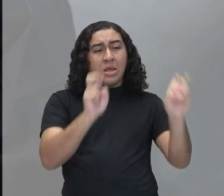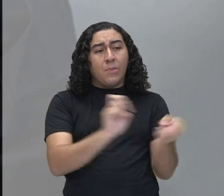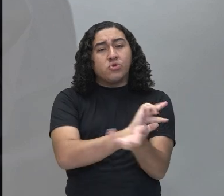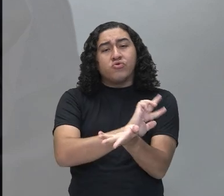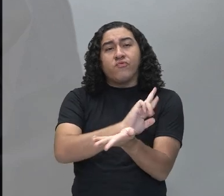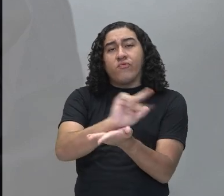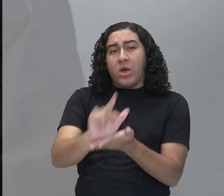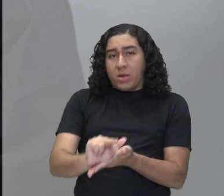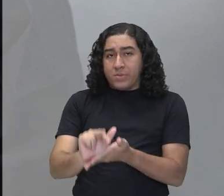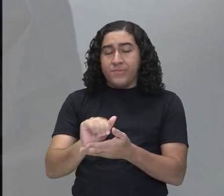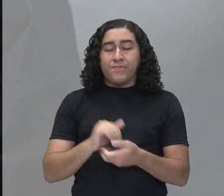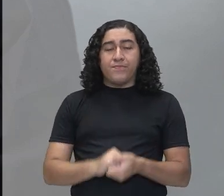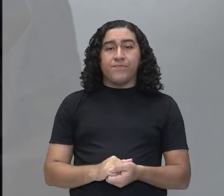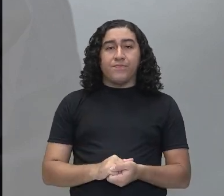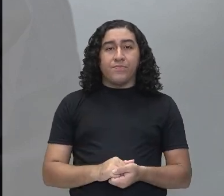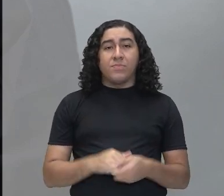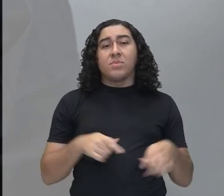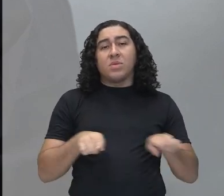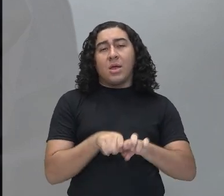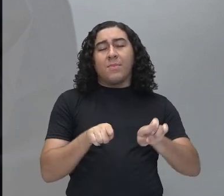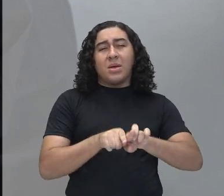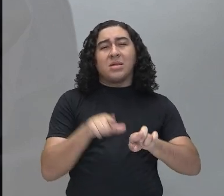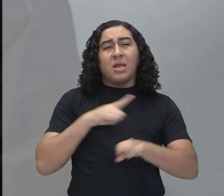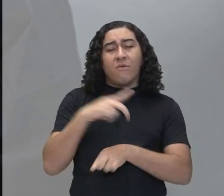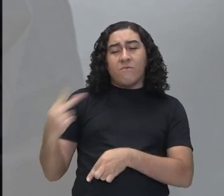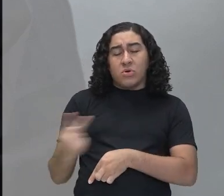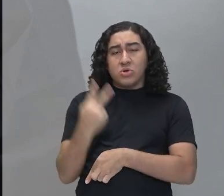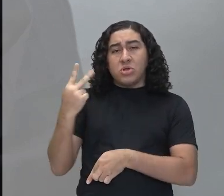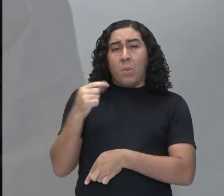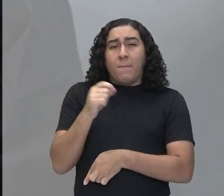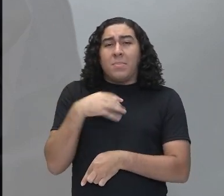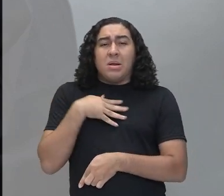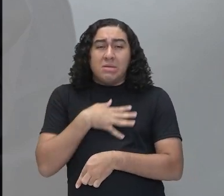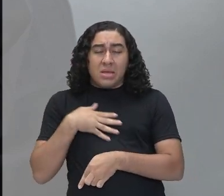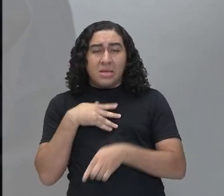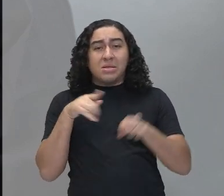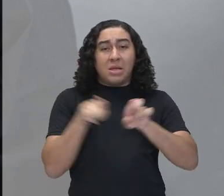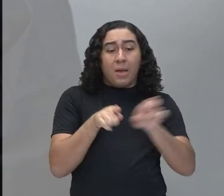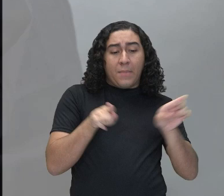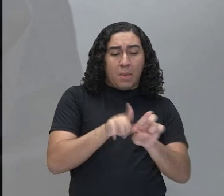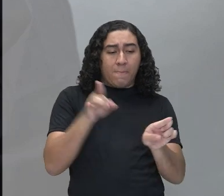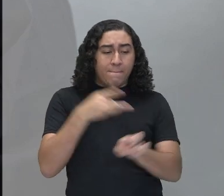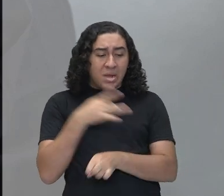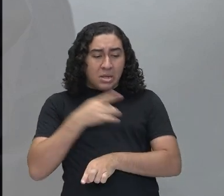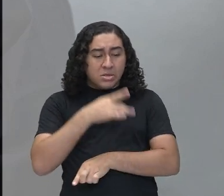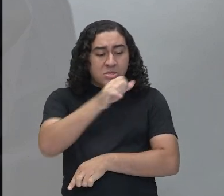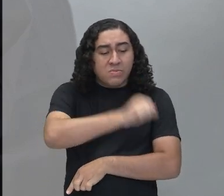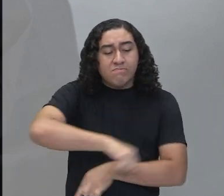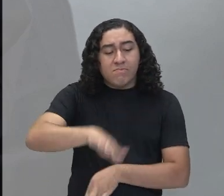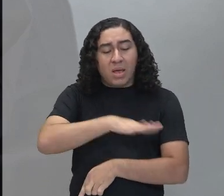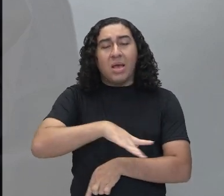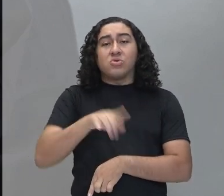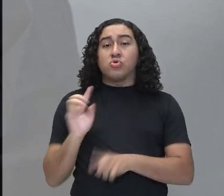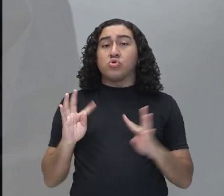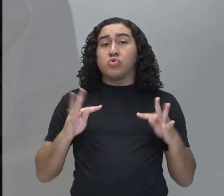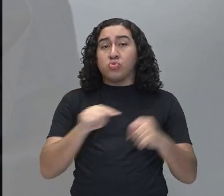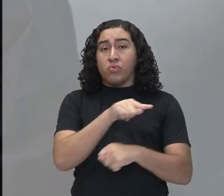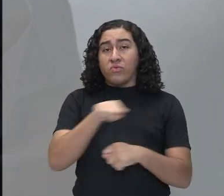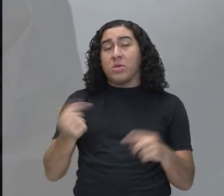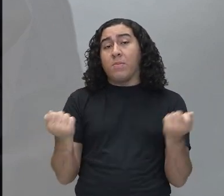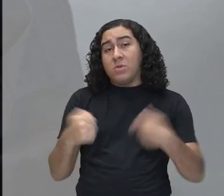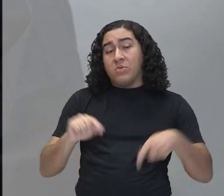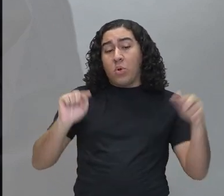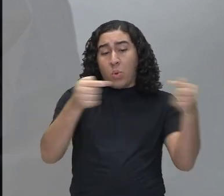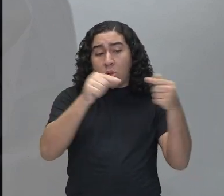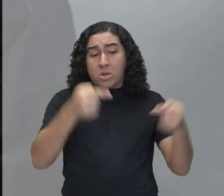byronianos, o culto ao prazer, os cenários tenebrosos, tudo isso você pode identificar no